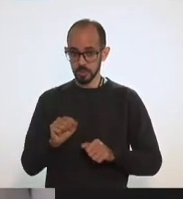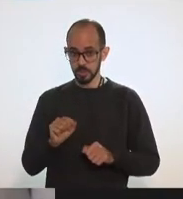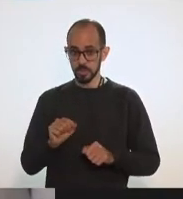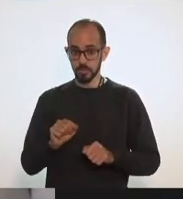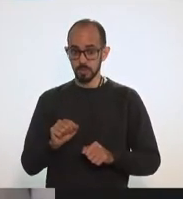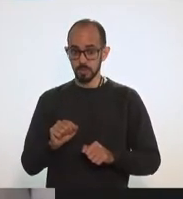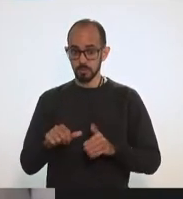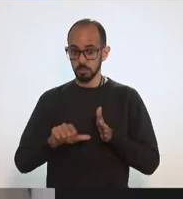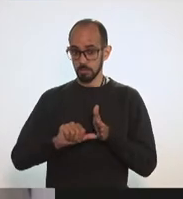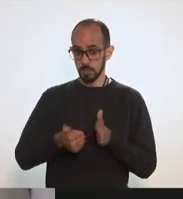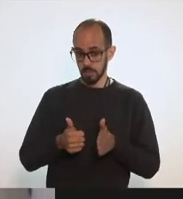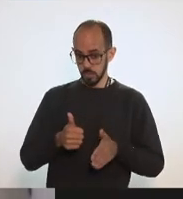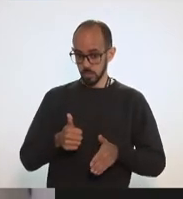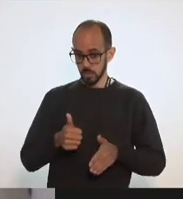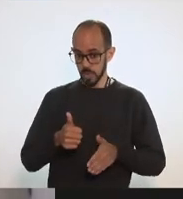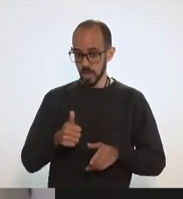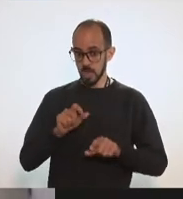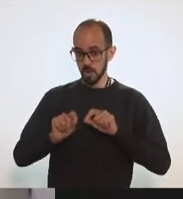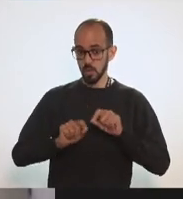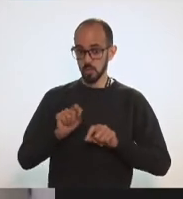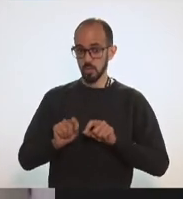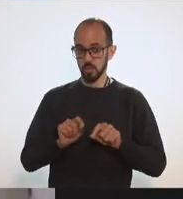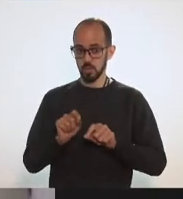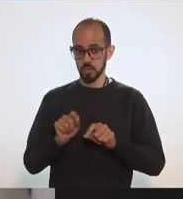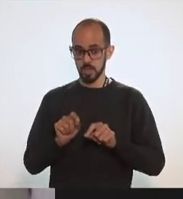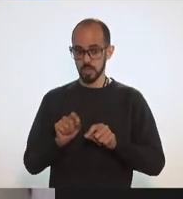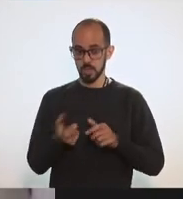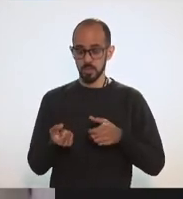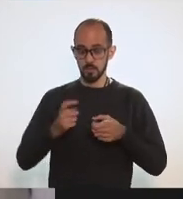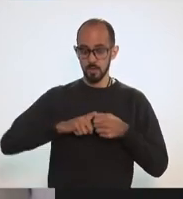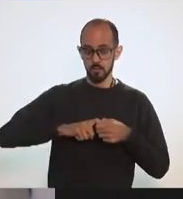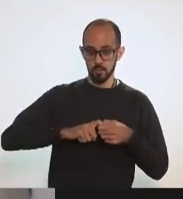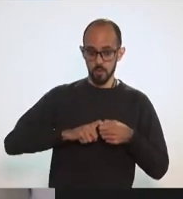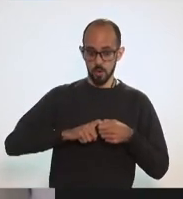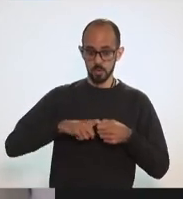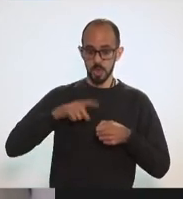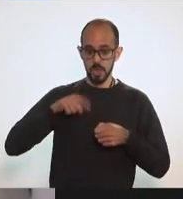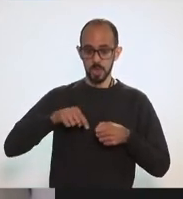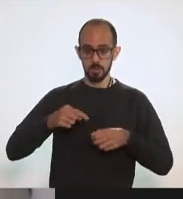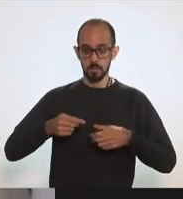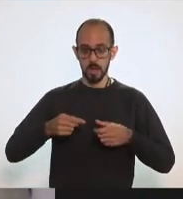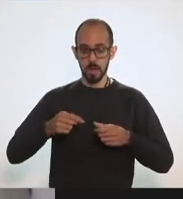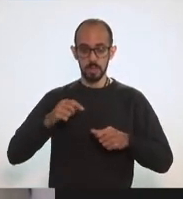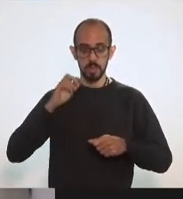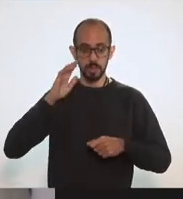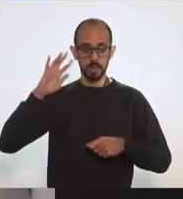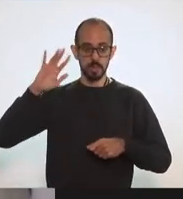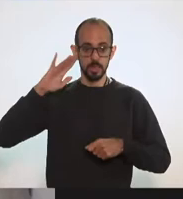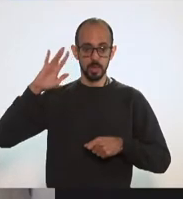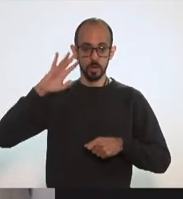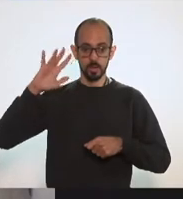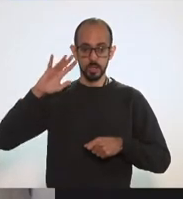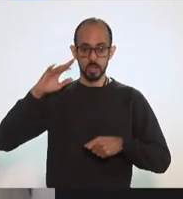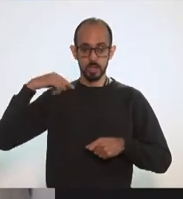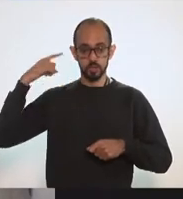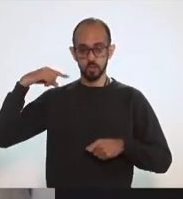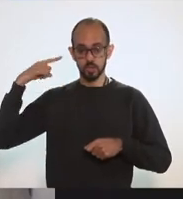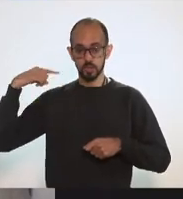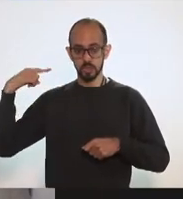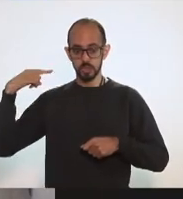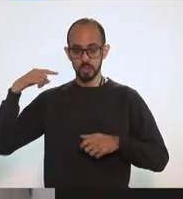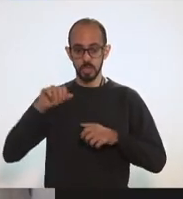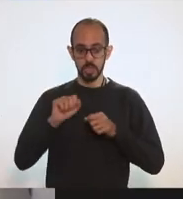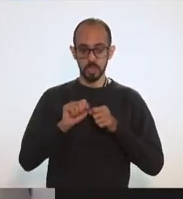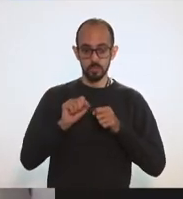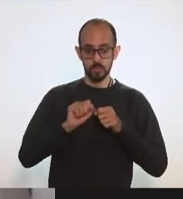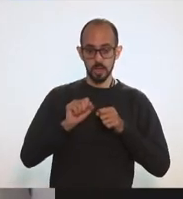em relação à vedação do regresso infinito. É uma teoria jurídica e que ela leva em